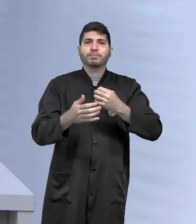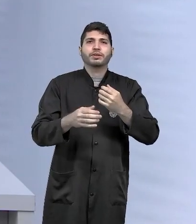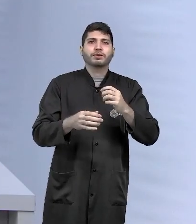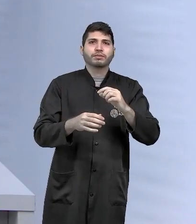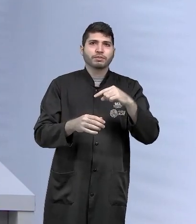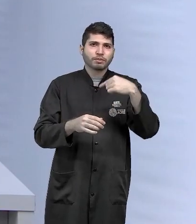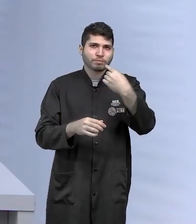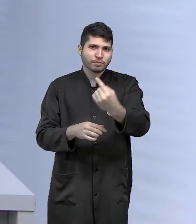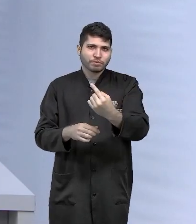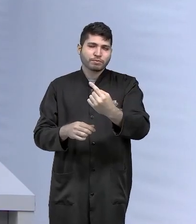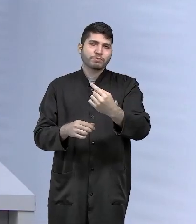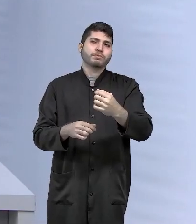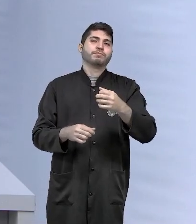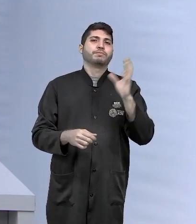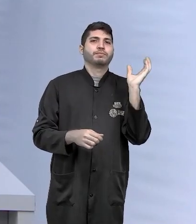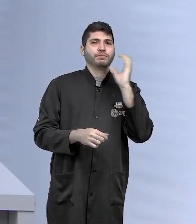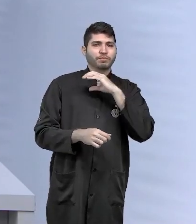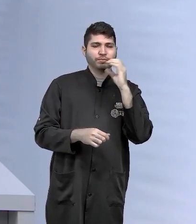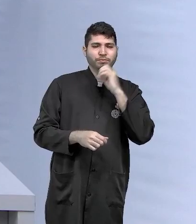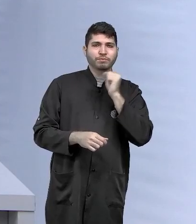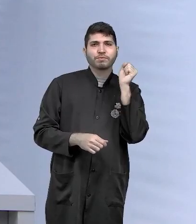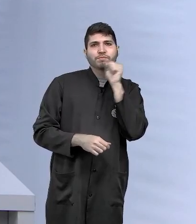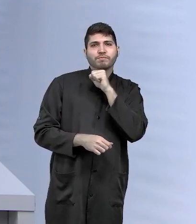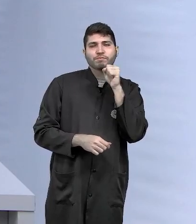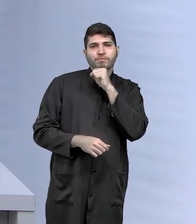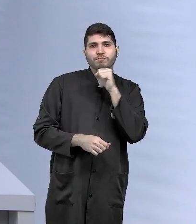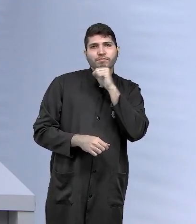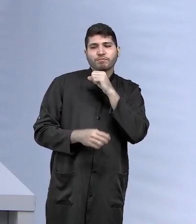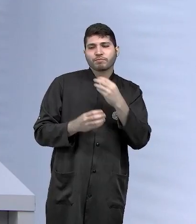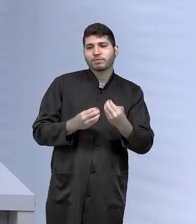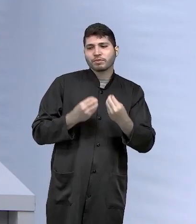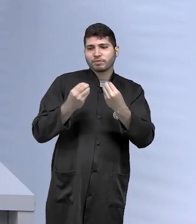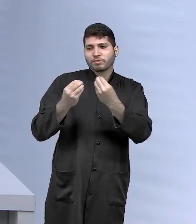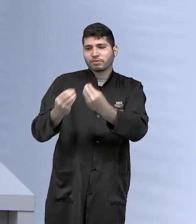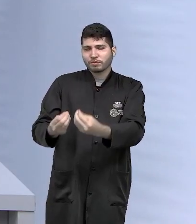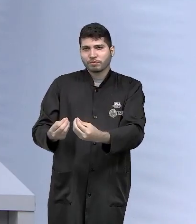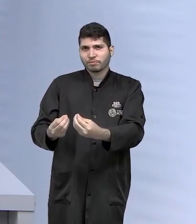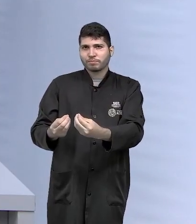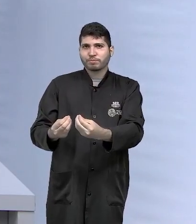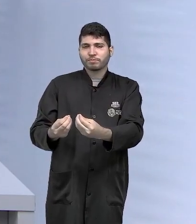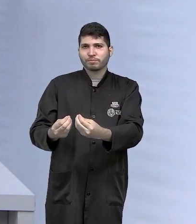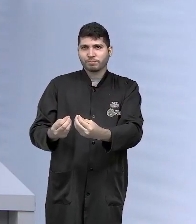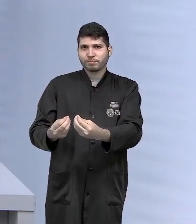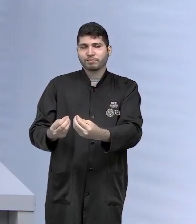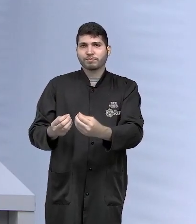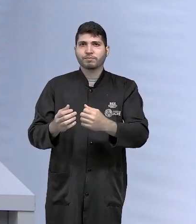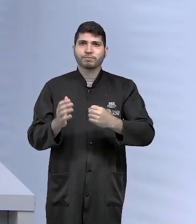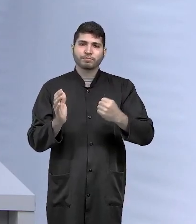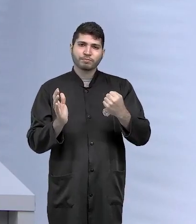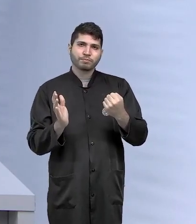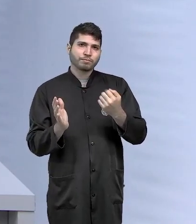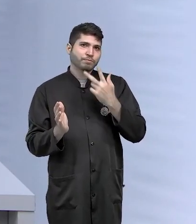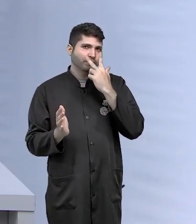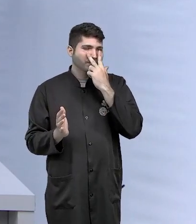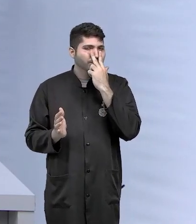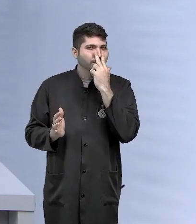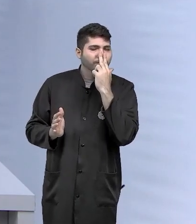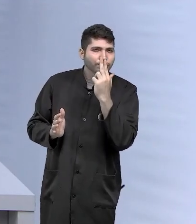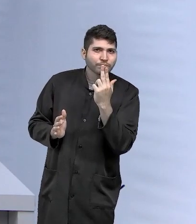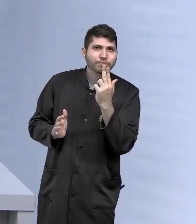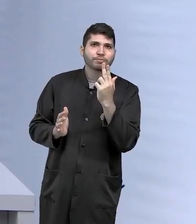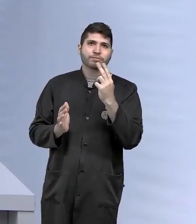fosse mostrar esse documento, no cartório, por exemplo, o documento estava praticamente autenticado, né? Porque era um documento